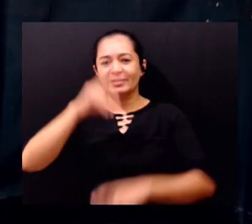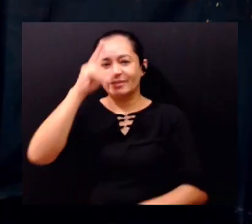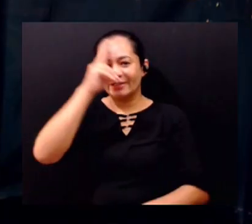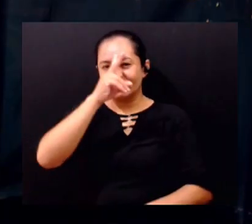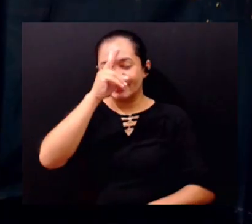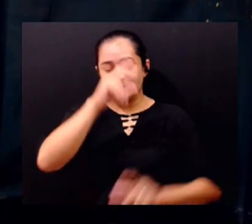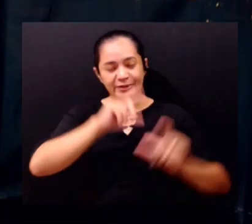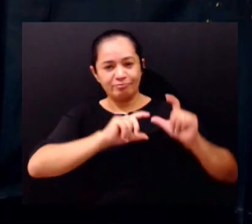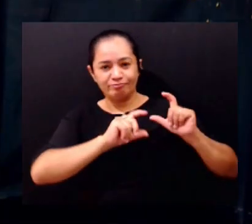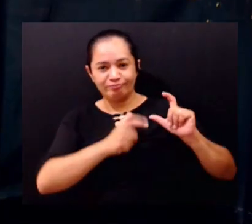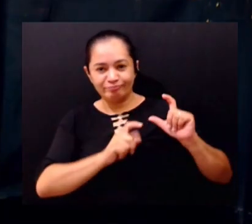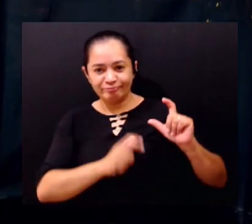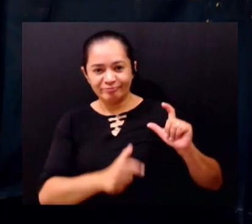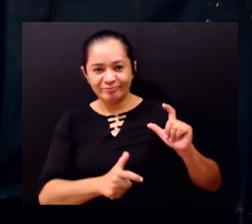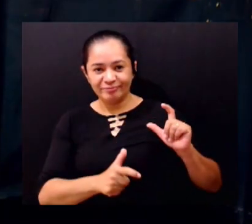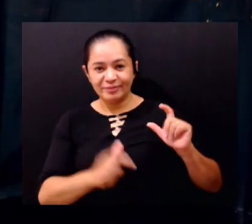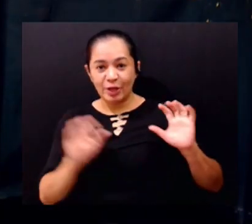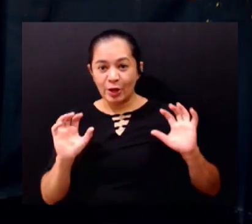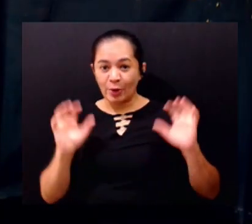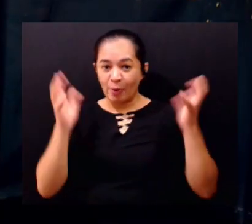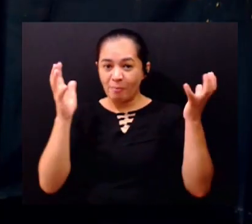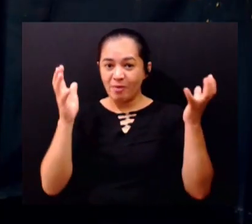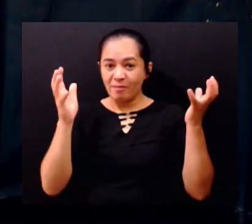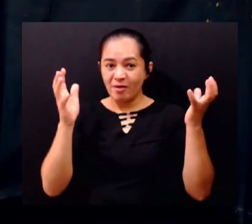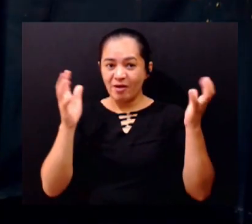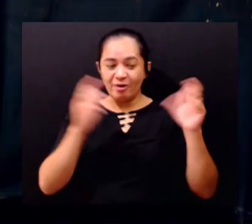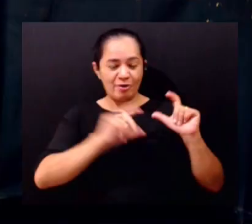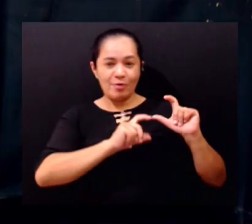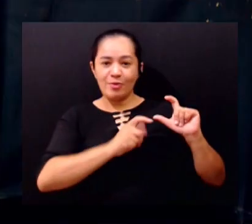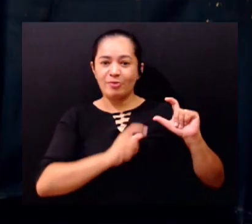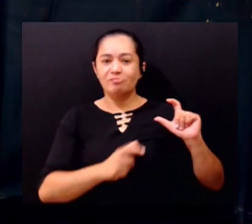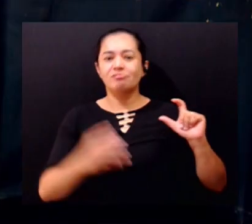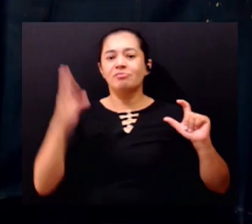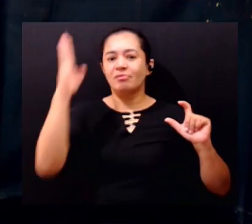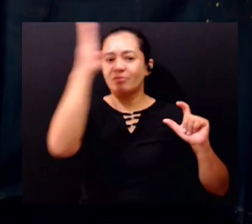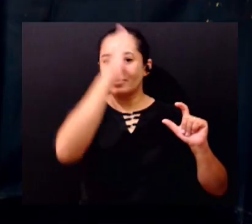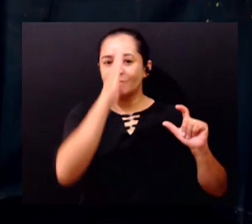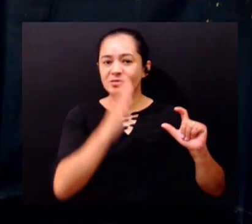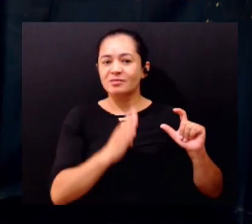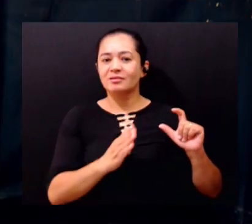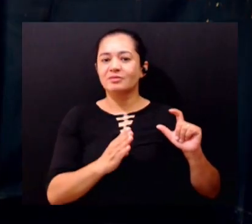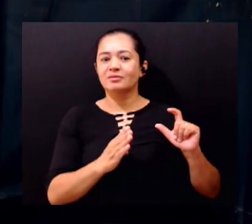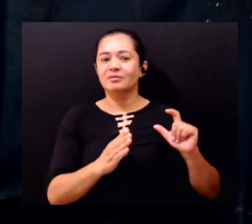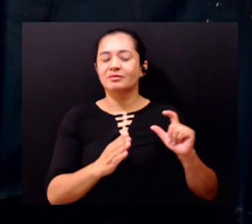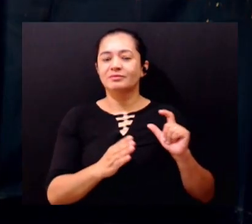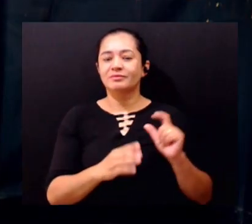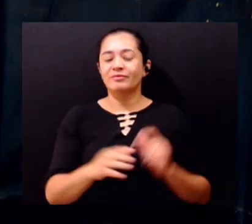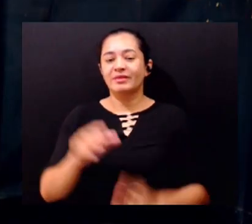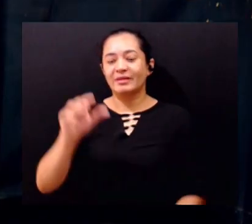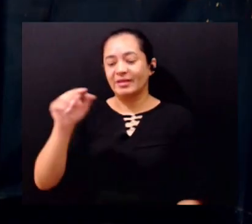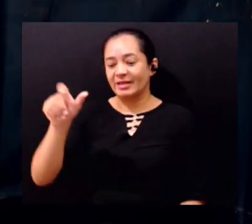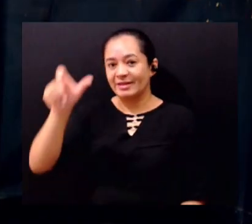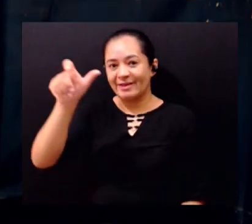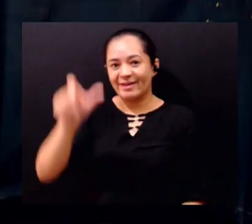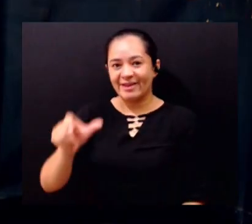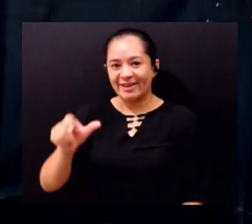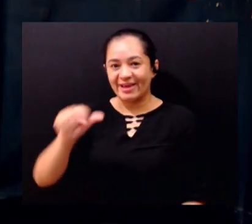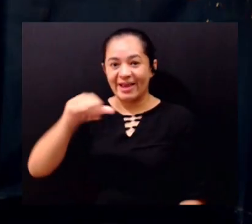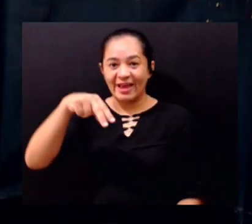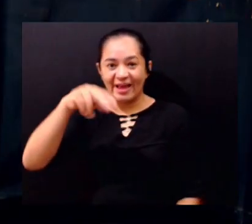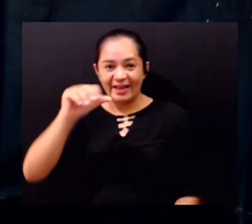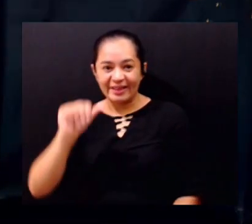aos quadrinhos nacionais. E a Ana Paula foi até a Biblioteca de Campinas para saber o que